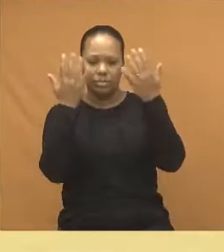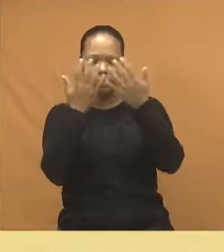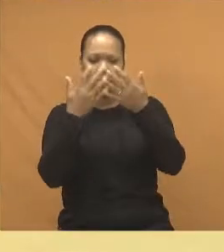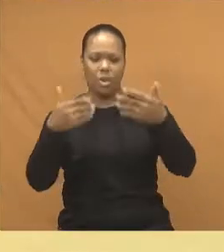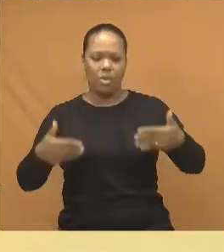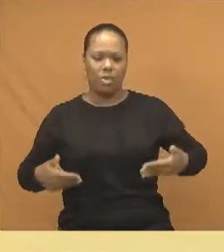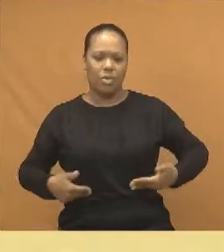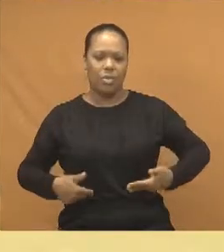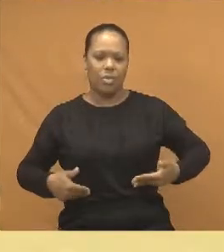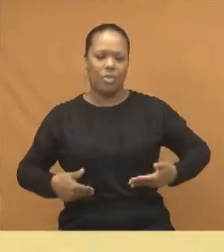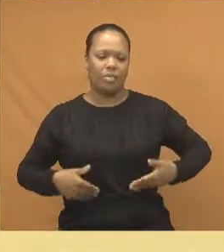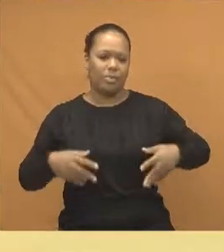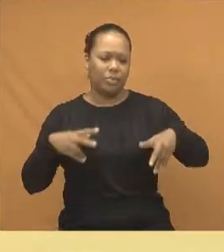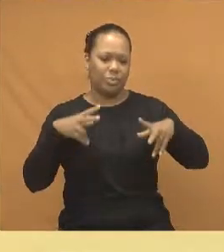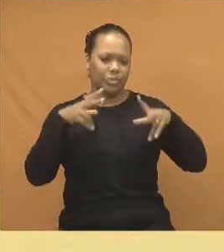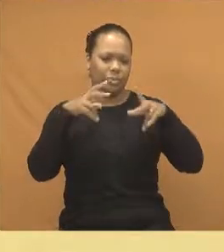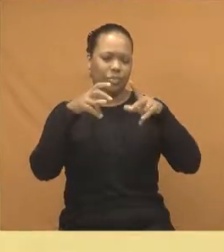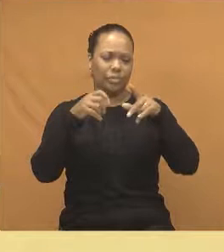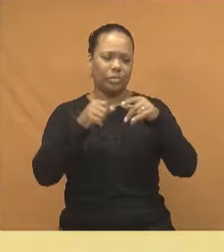fome intensa,